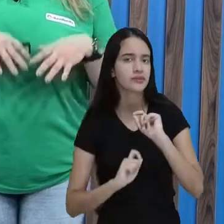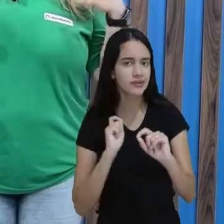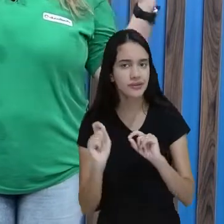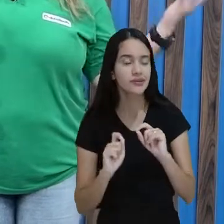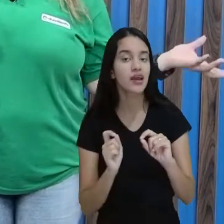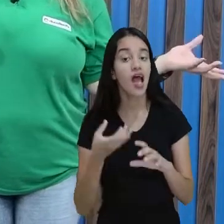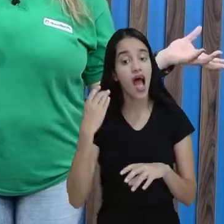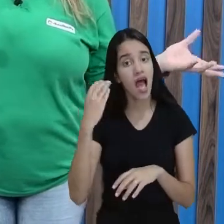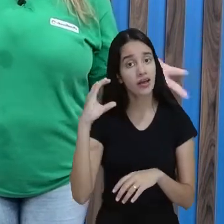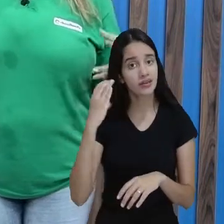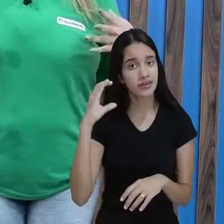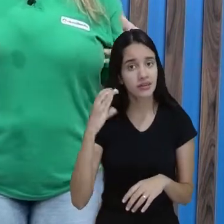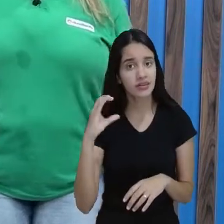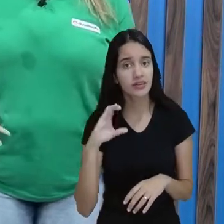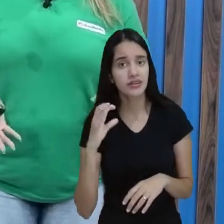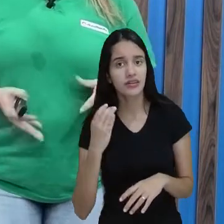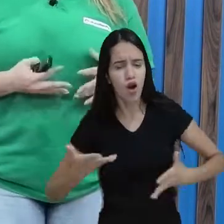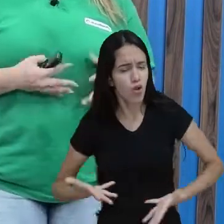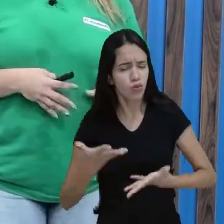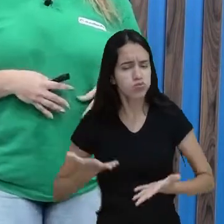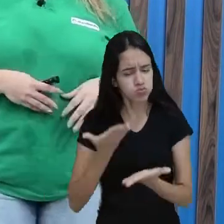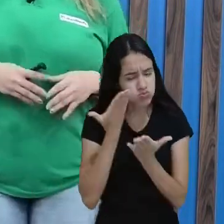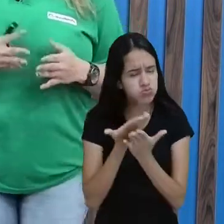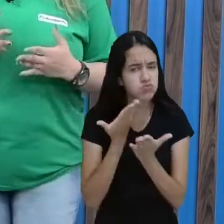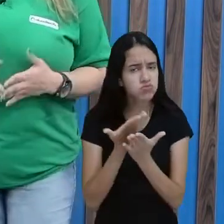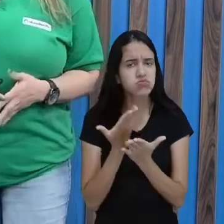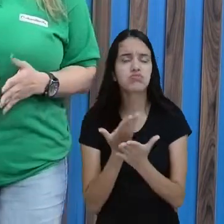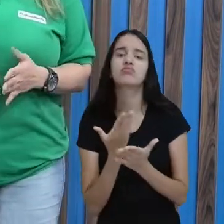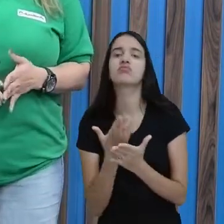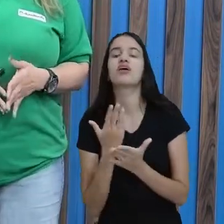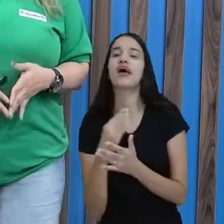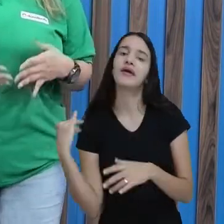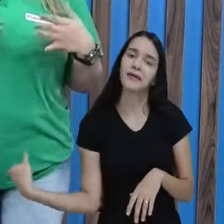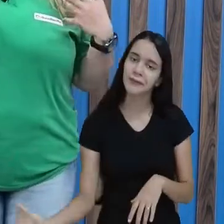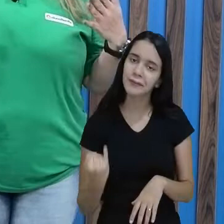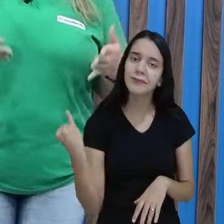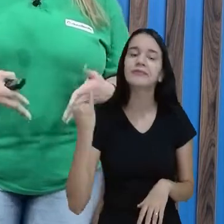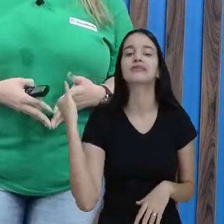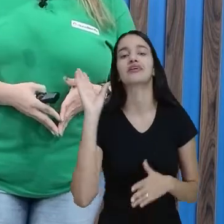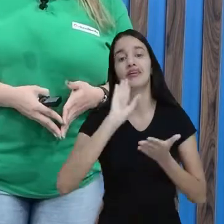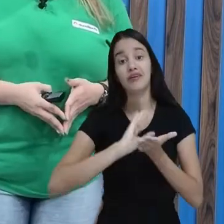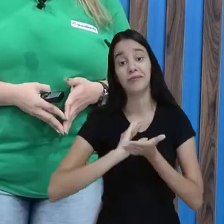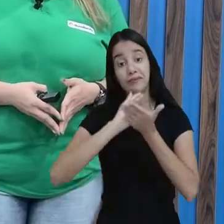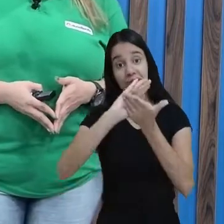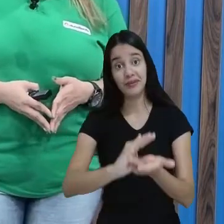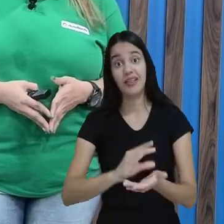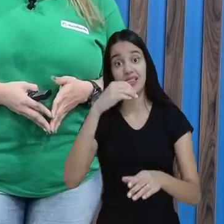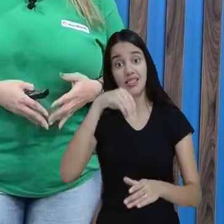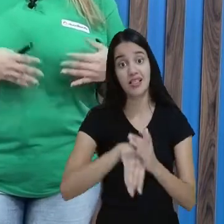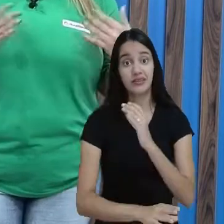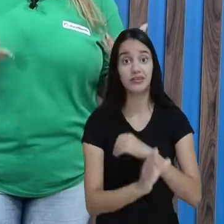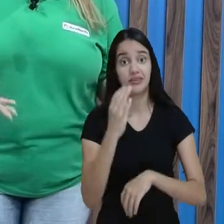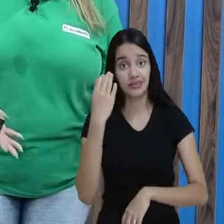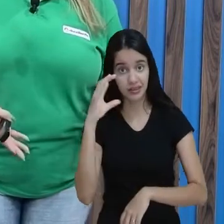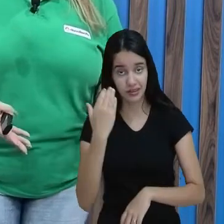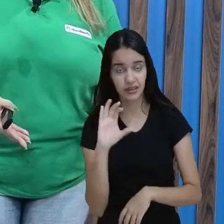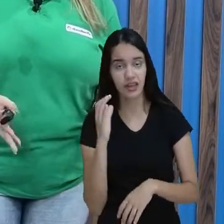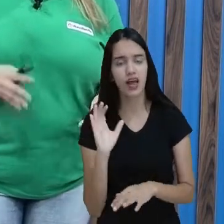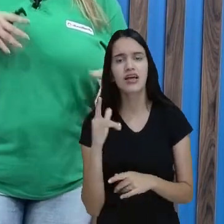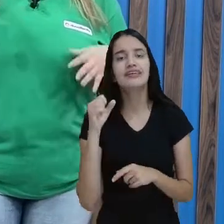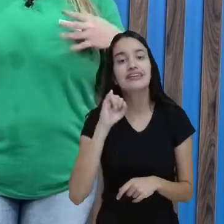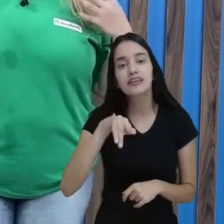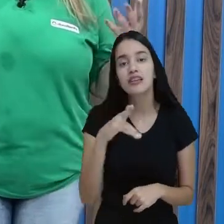A ciência está aí a todo vapor, a gente sabe que o quanto é importante investimentos dentro da ciência, né? Sem